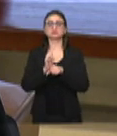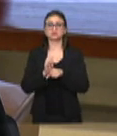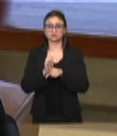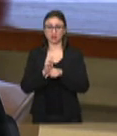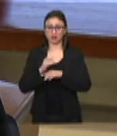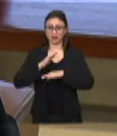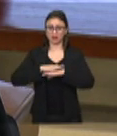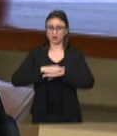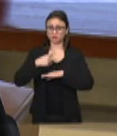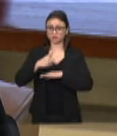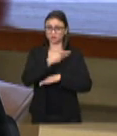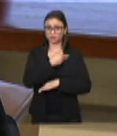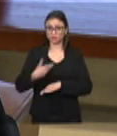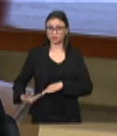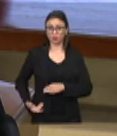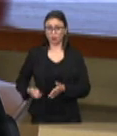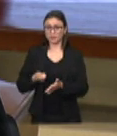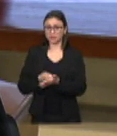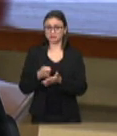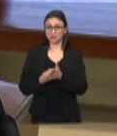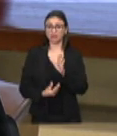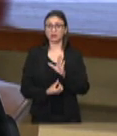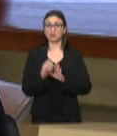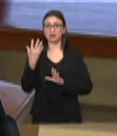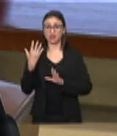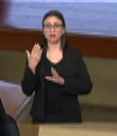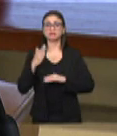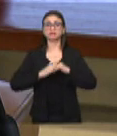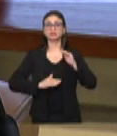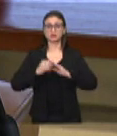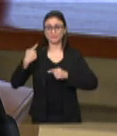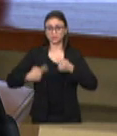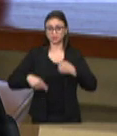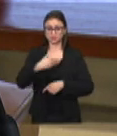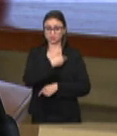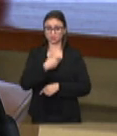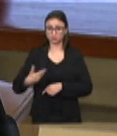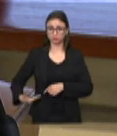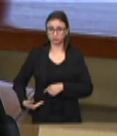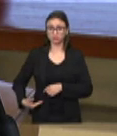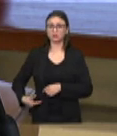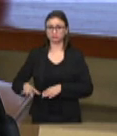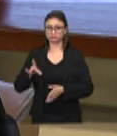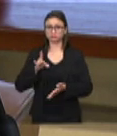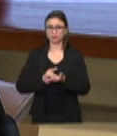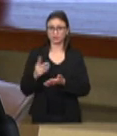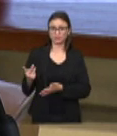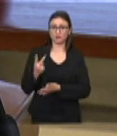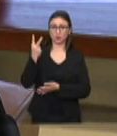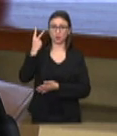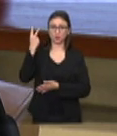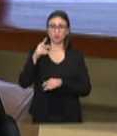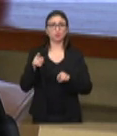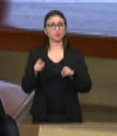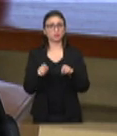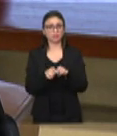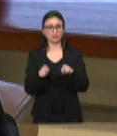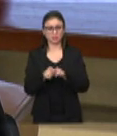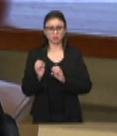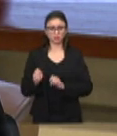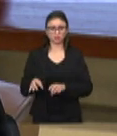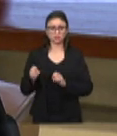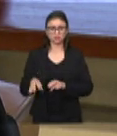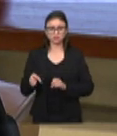às autoridades públicas o dever de elaborar e executar políticas públicas que concretizem esses valores, inclusive mediante a